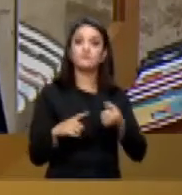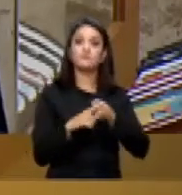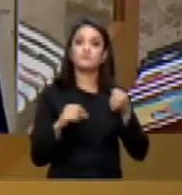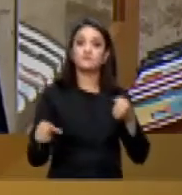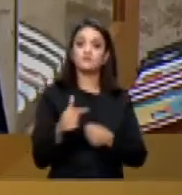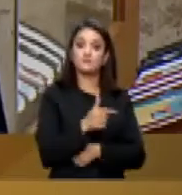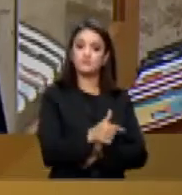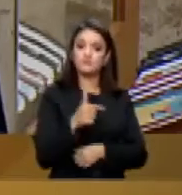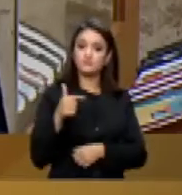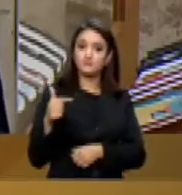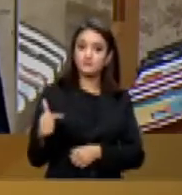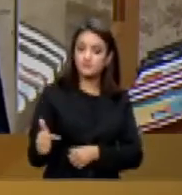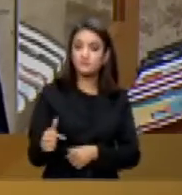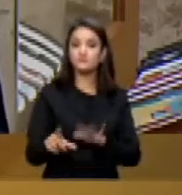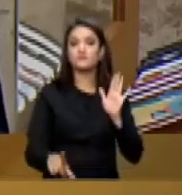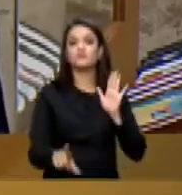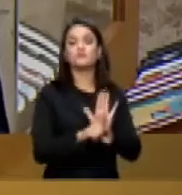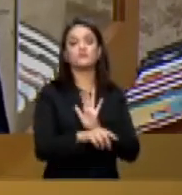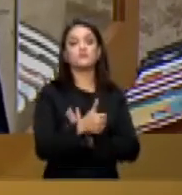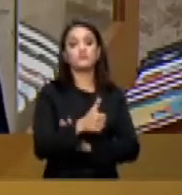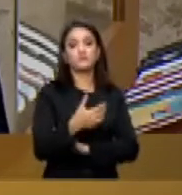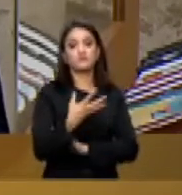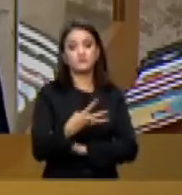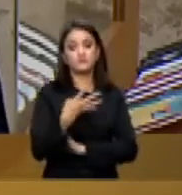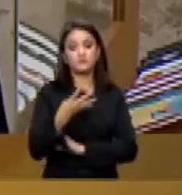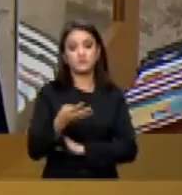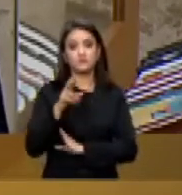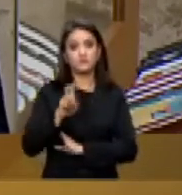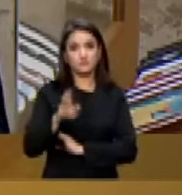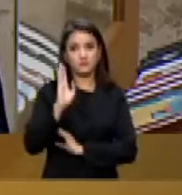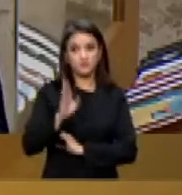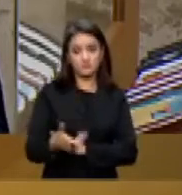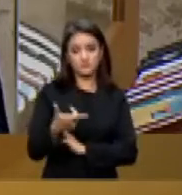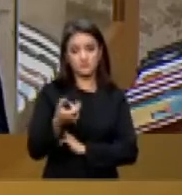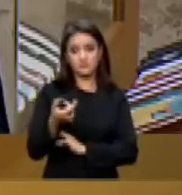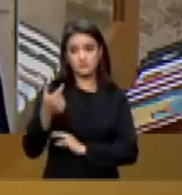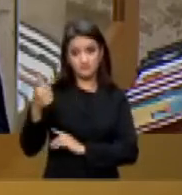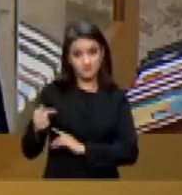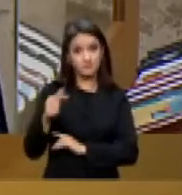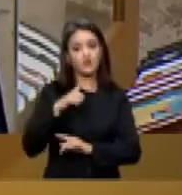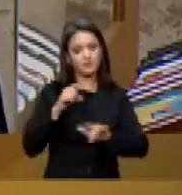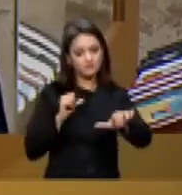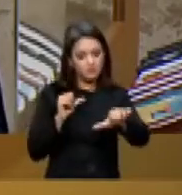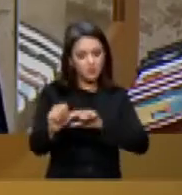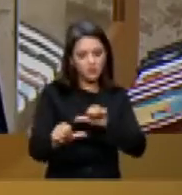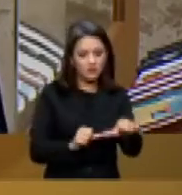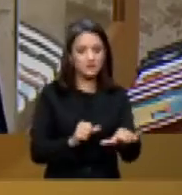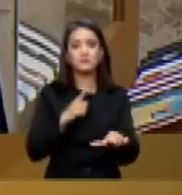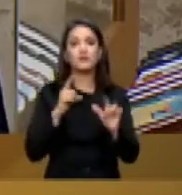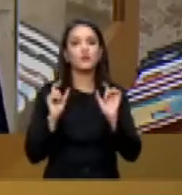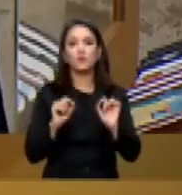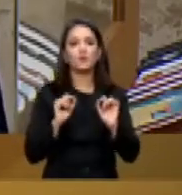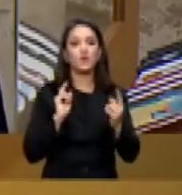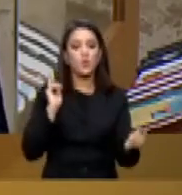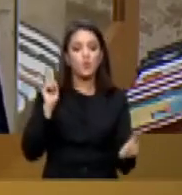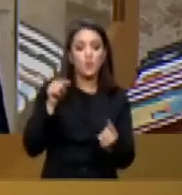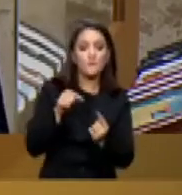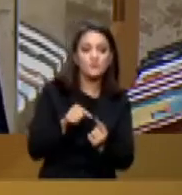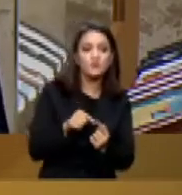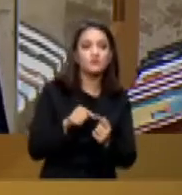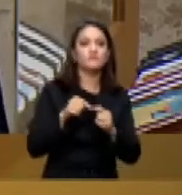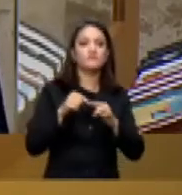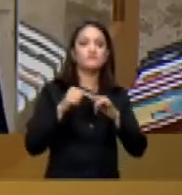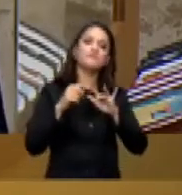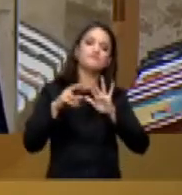22, inciso 4 da Lei 11.445 de 2007, foi alterado para estabelecer como objetivo da